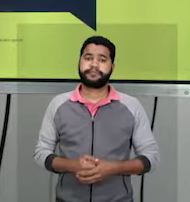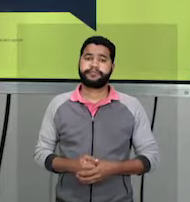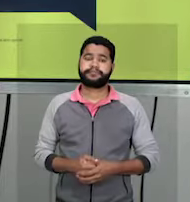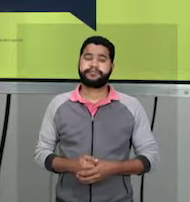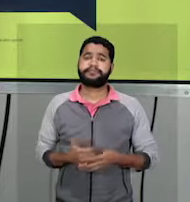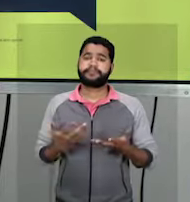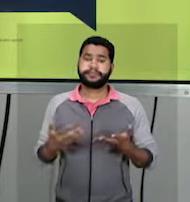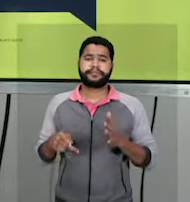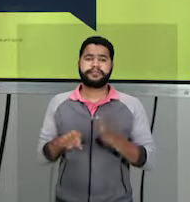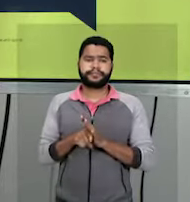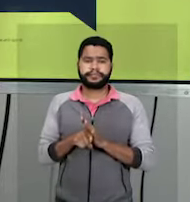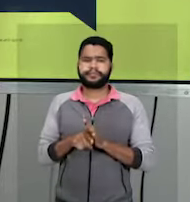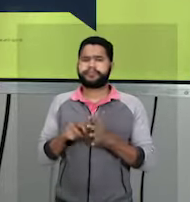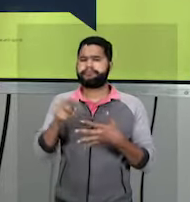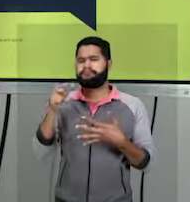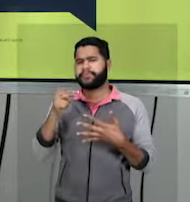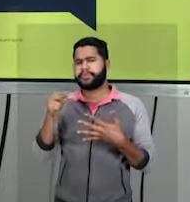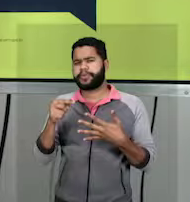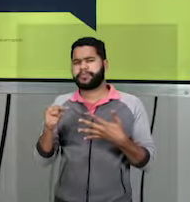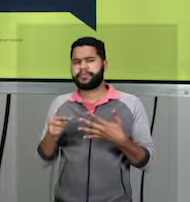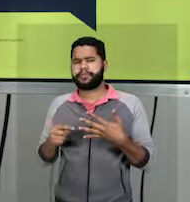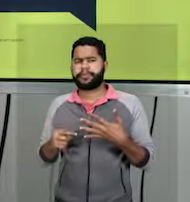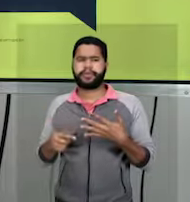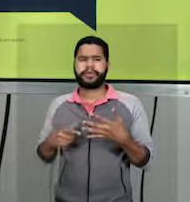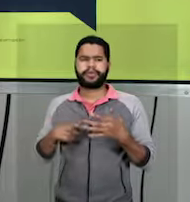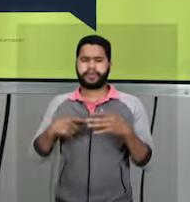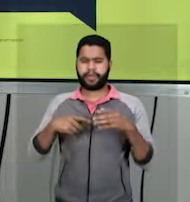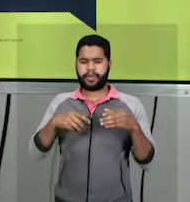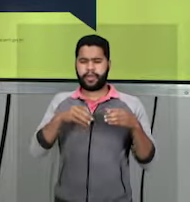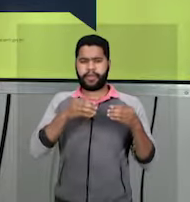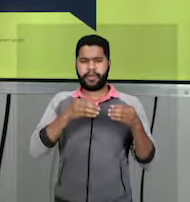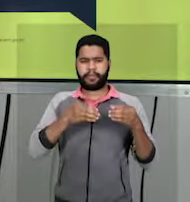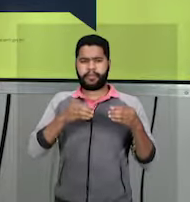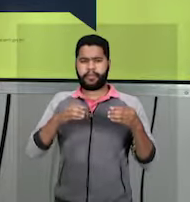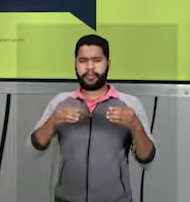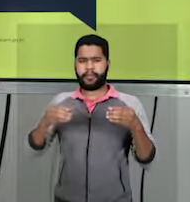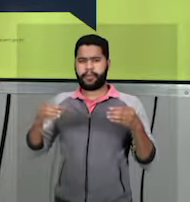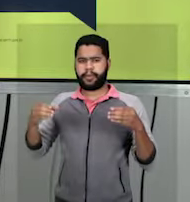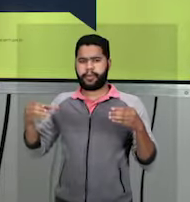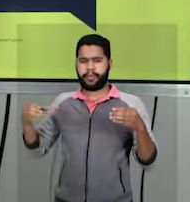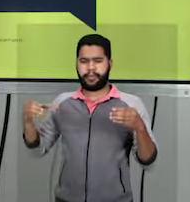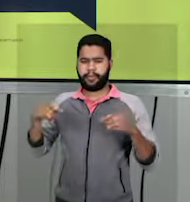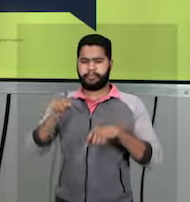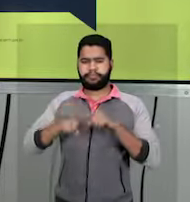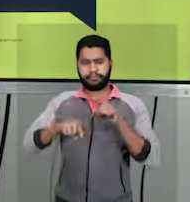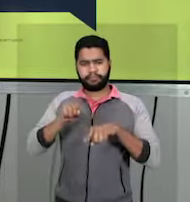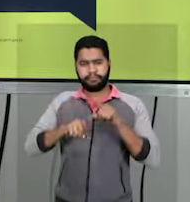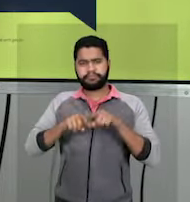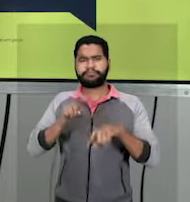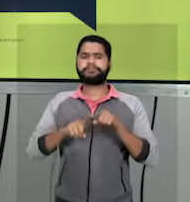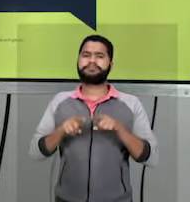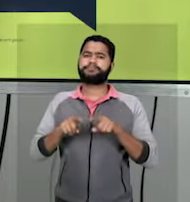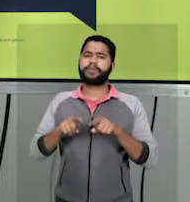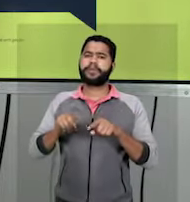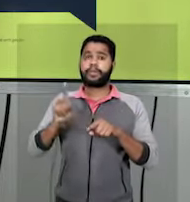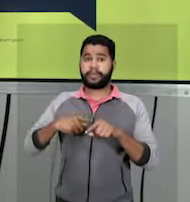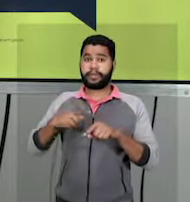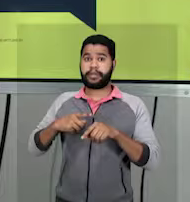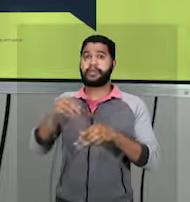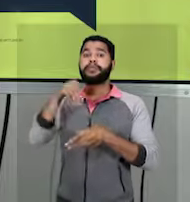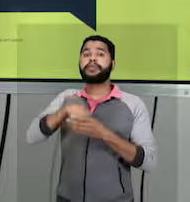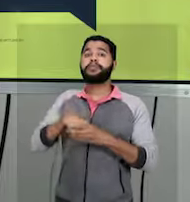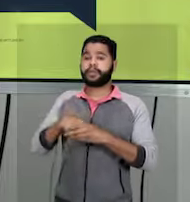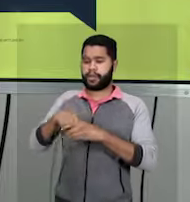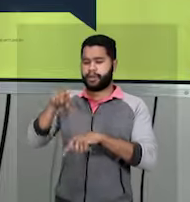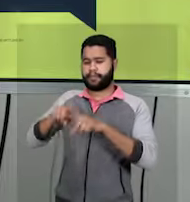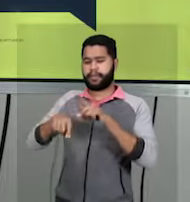trens as locomotivas né com aqueles com aquele monte de vagões cheios de produtos cheio de matérias-primas